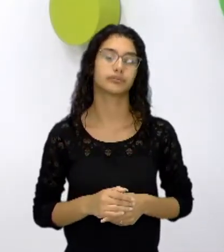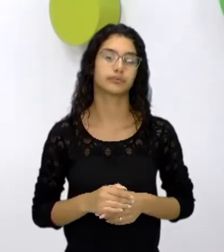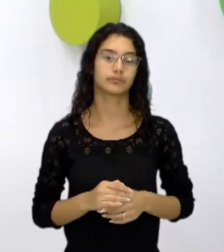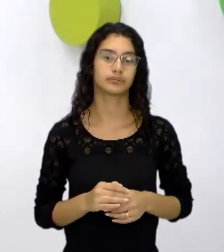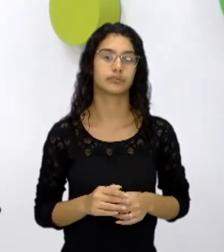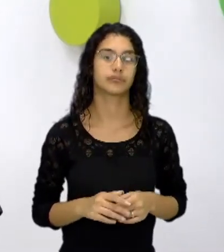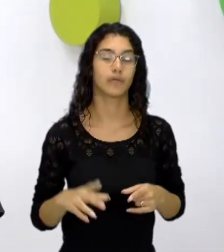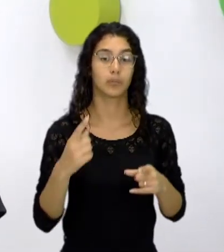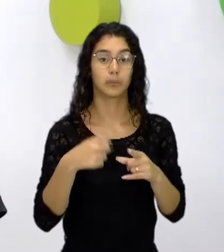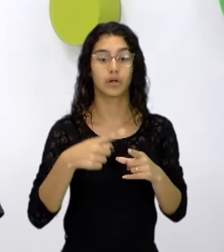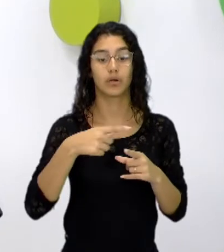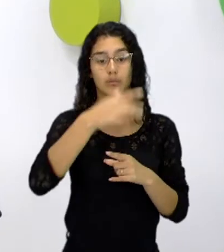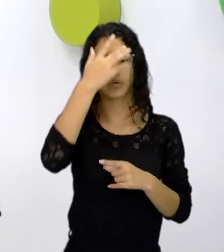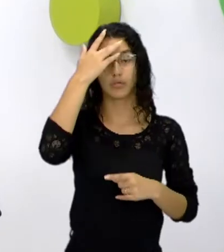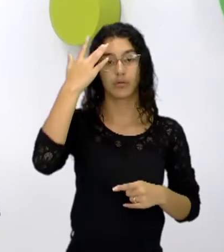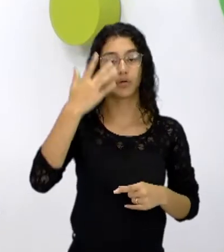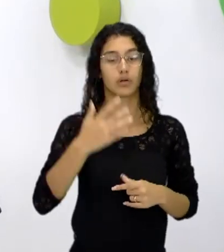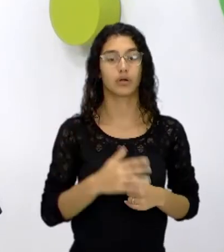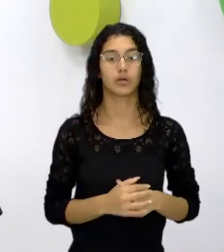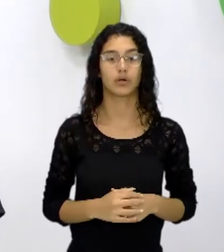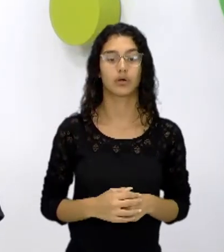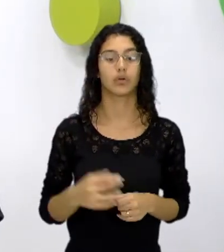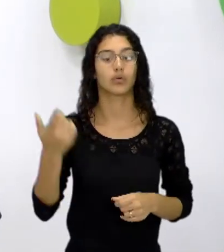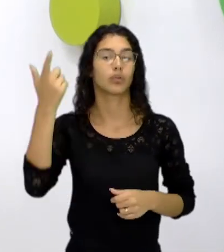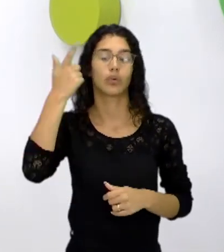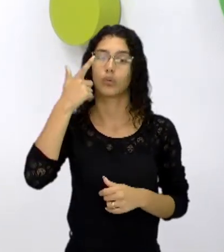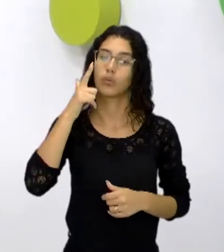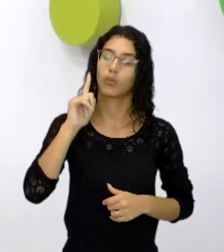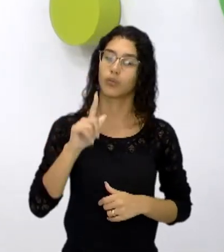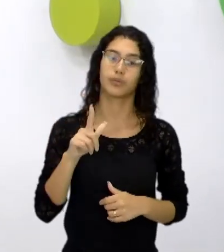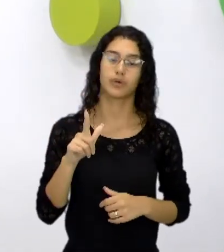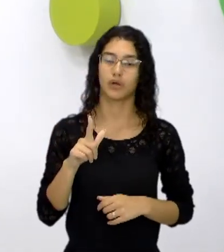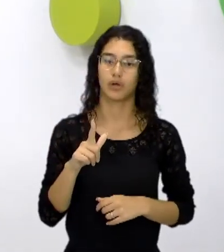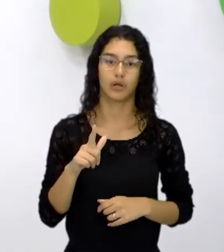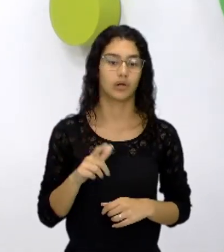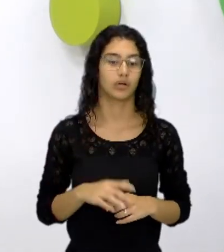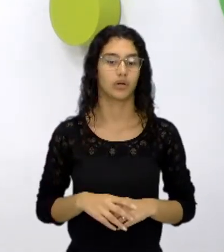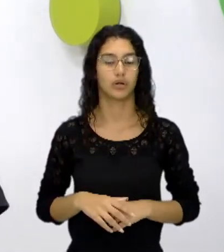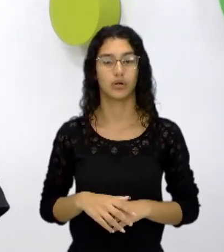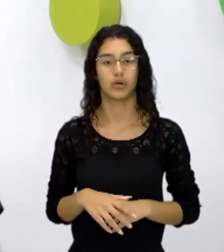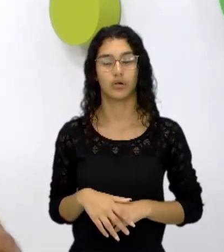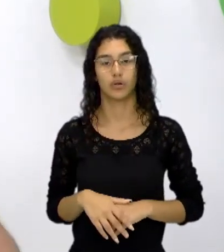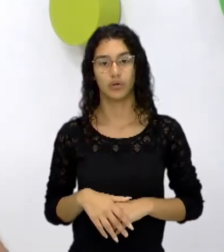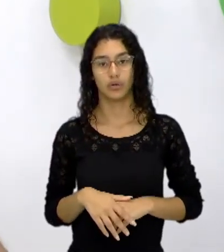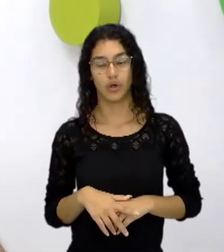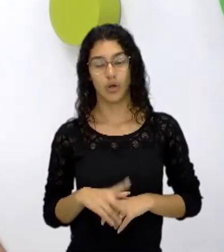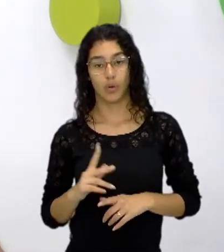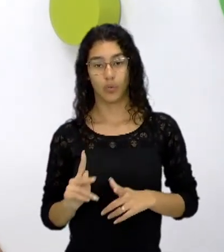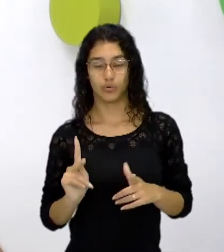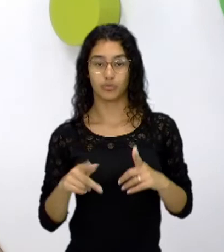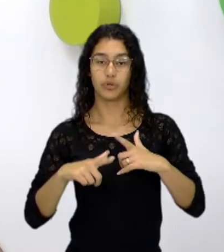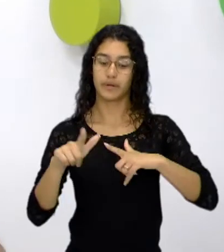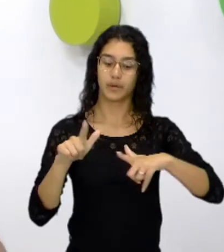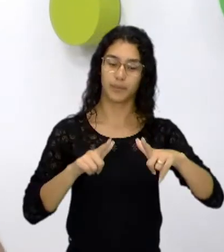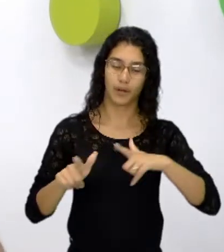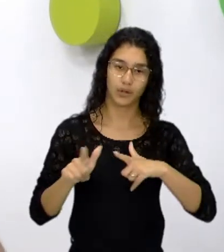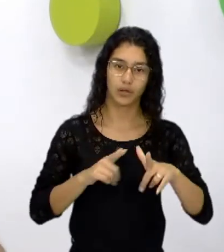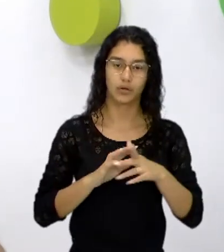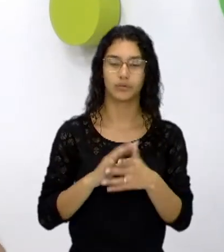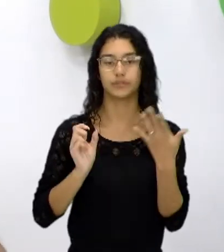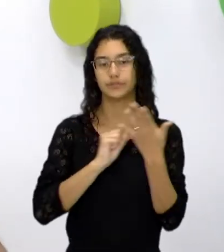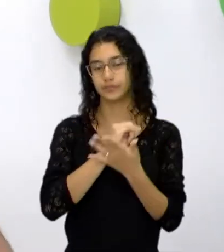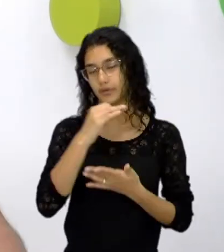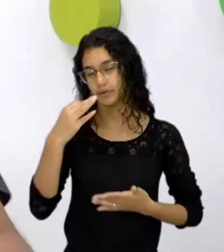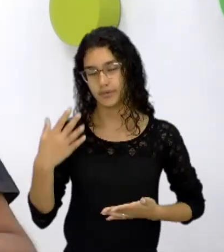os funcionários acabam não tendo condições de manterem sua permanência dentro dos ambientes e